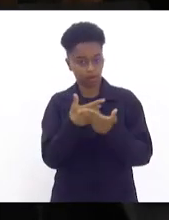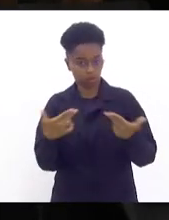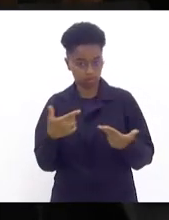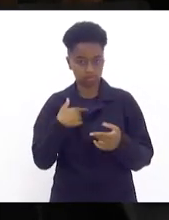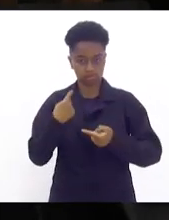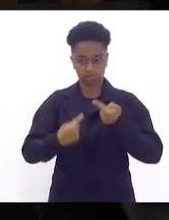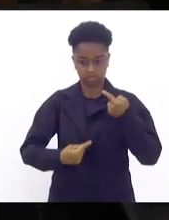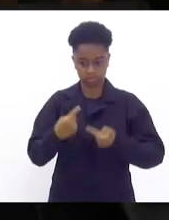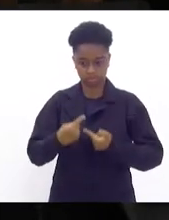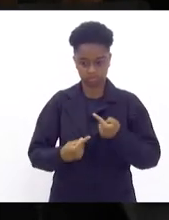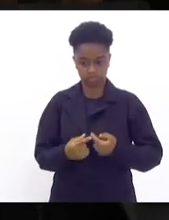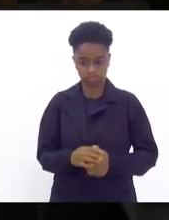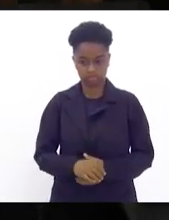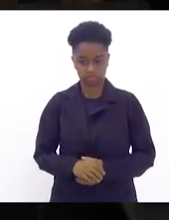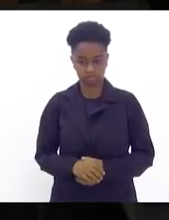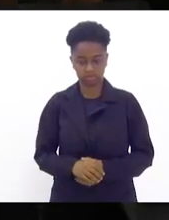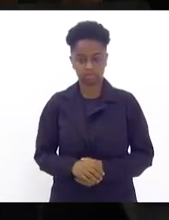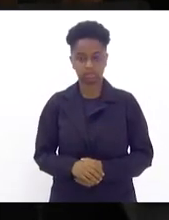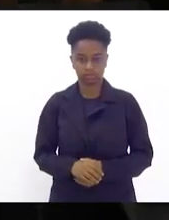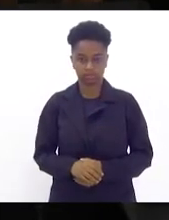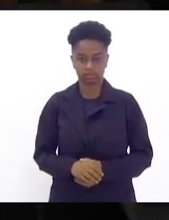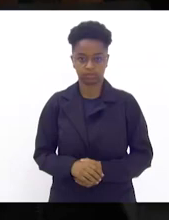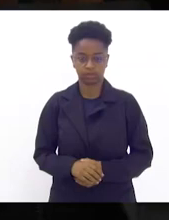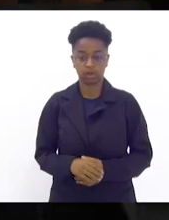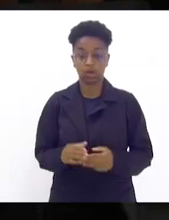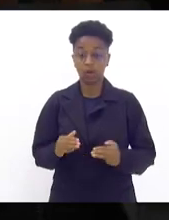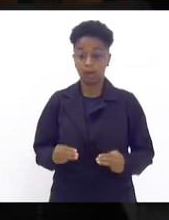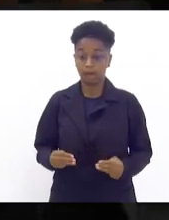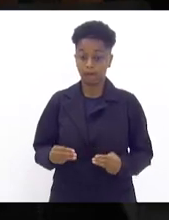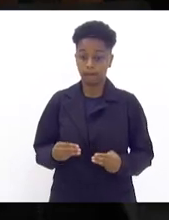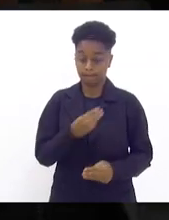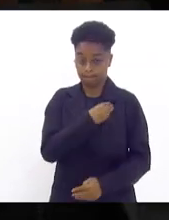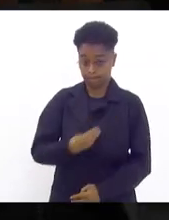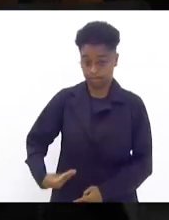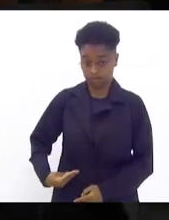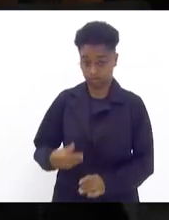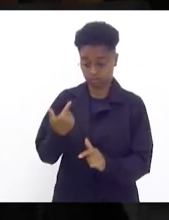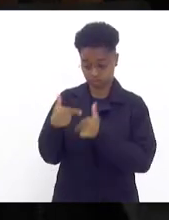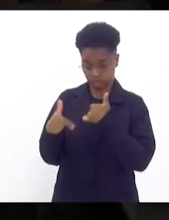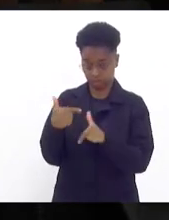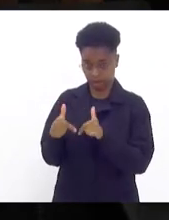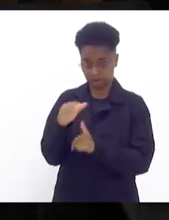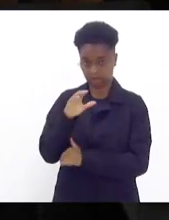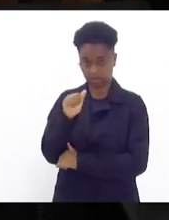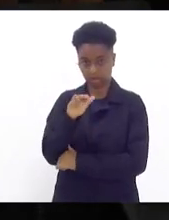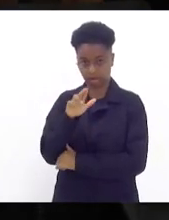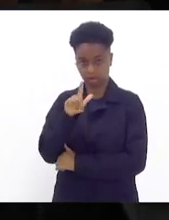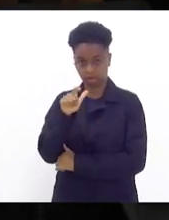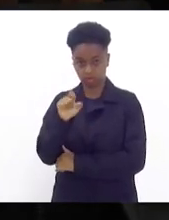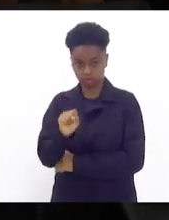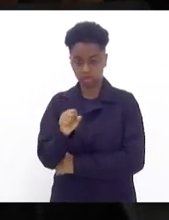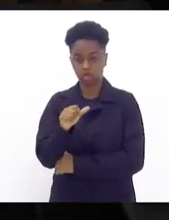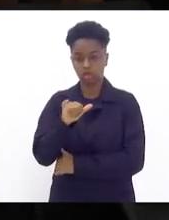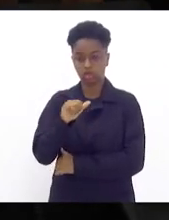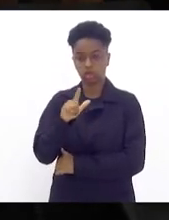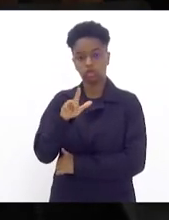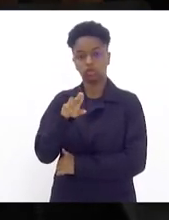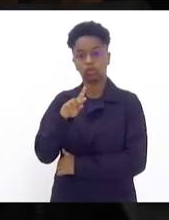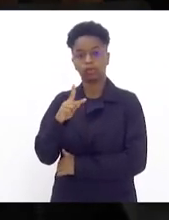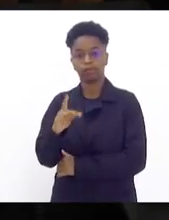O ministro do Trabalho, Carlos Luppi, reuniu do conselho do